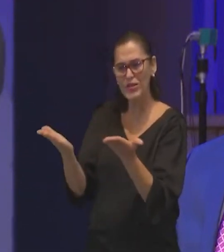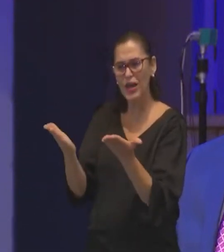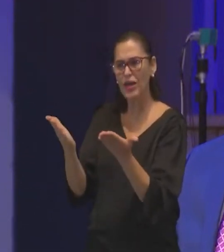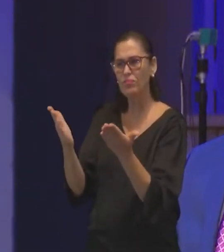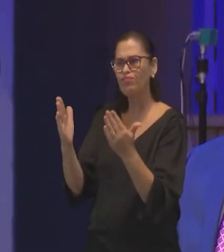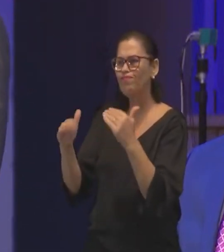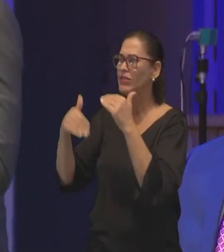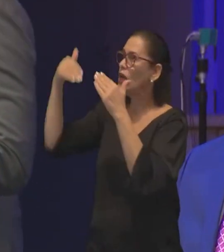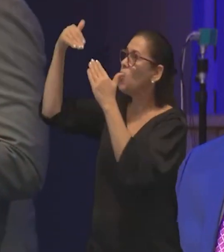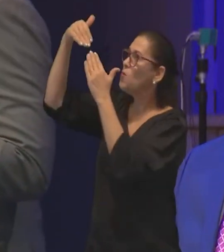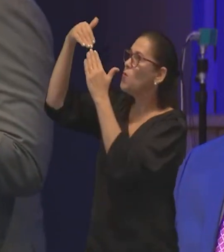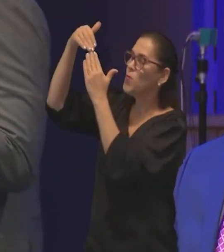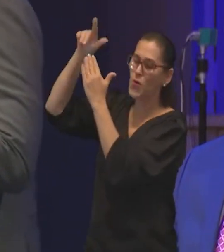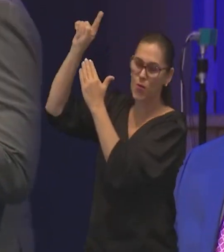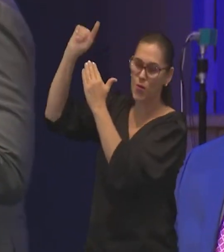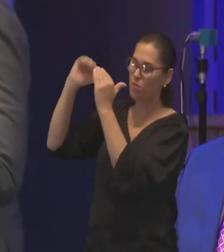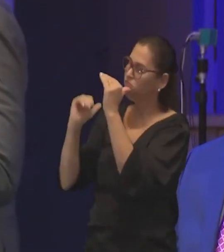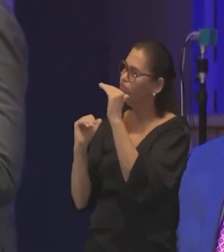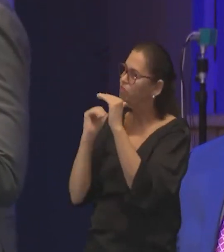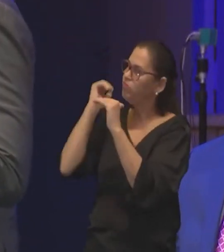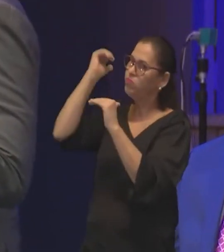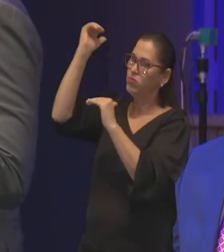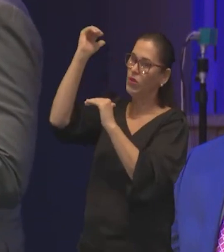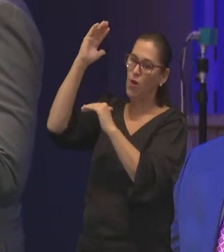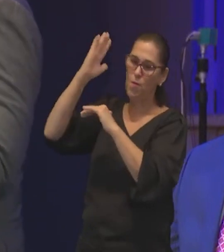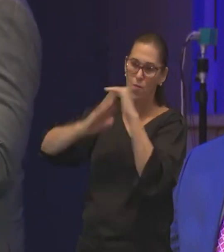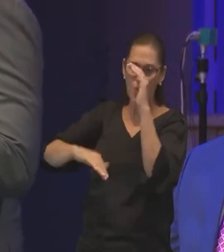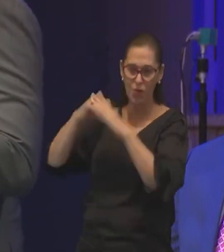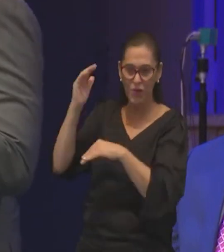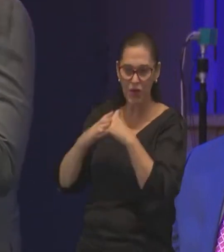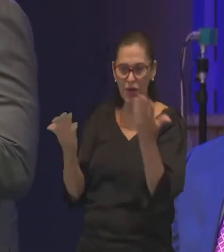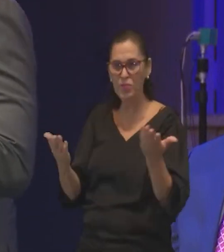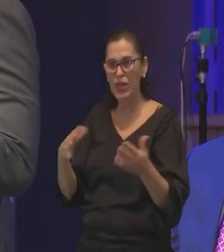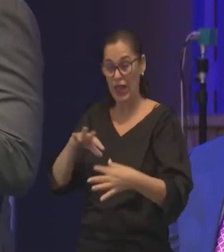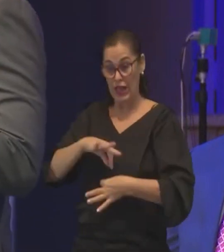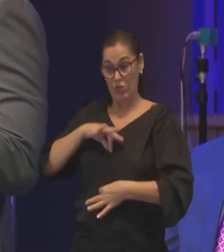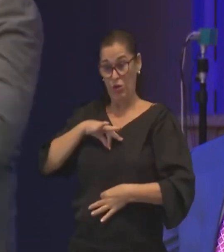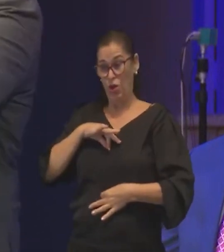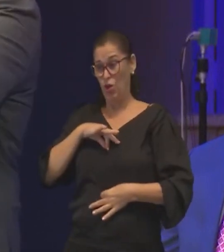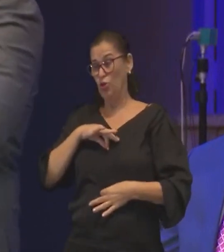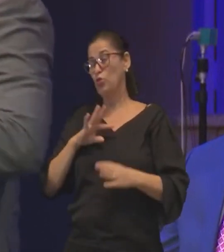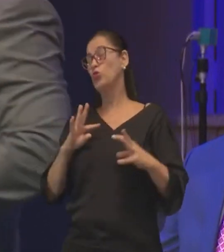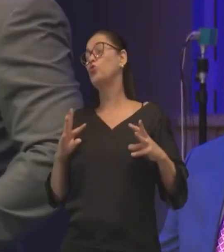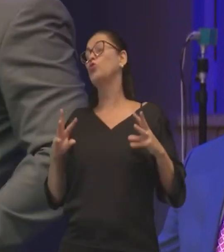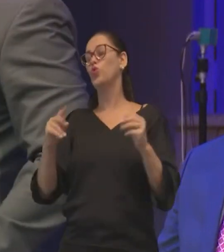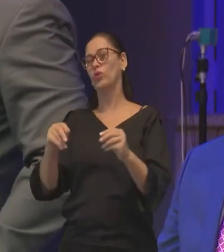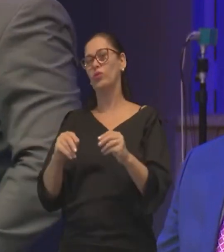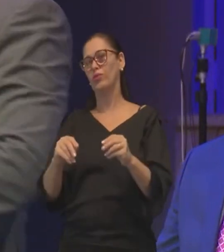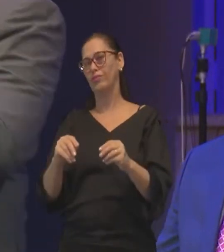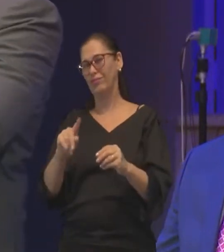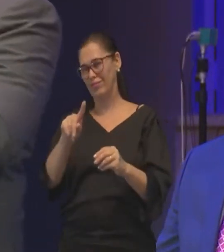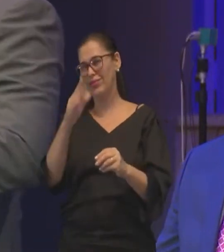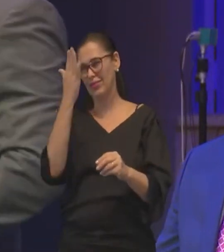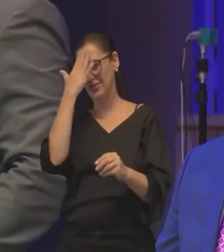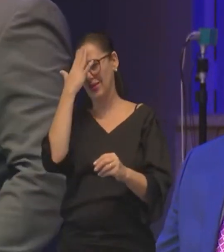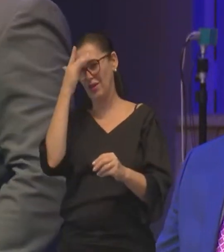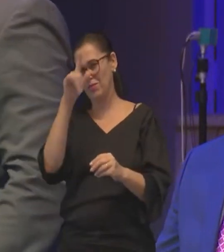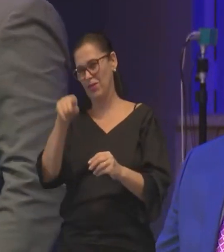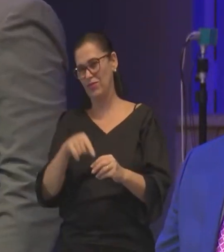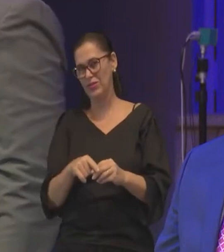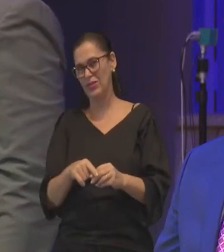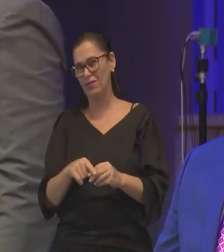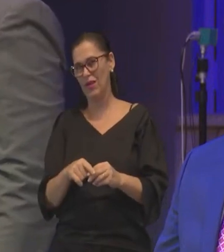a nossa vida a um outro patamar profissional, espiritual, em todos os sentidos, pode ter certeza, você vai começar a